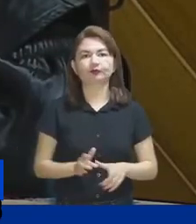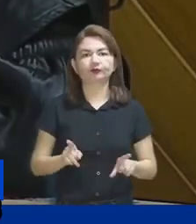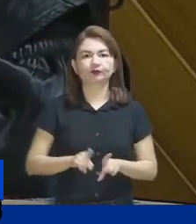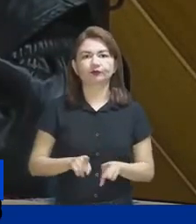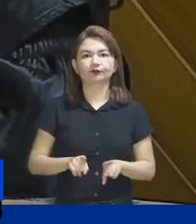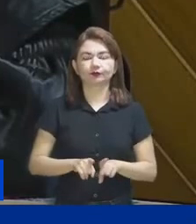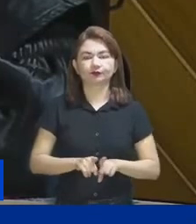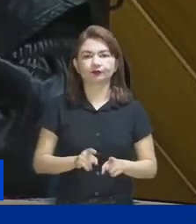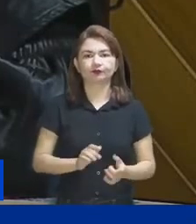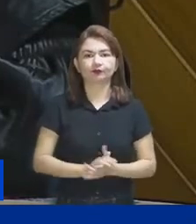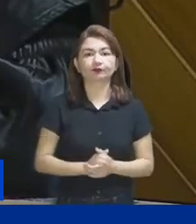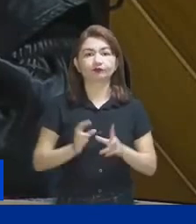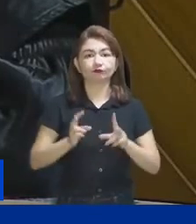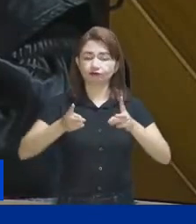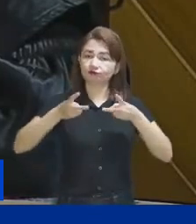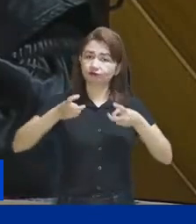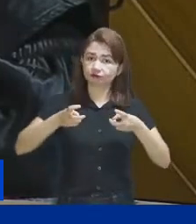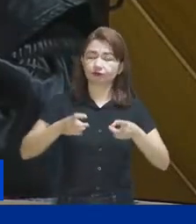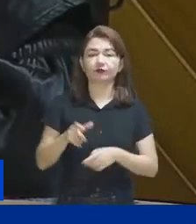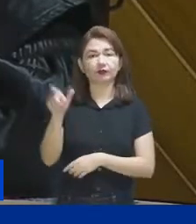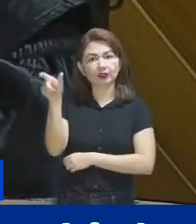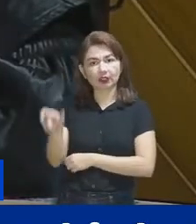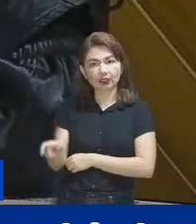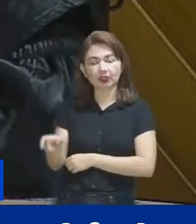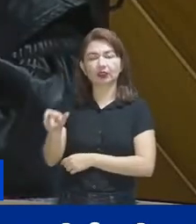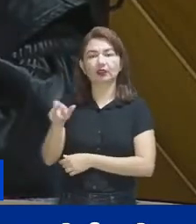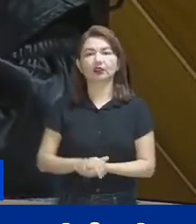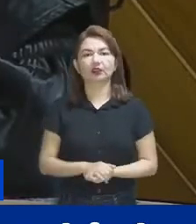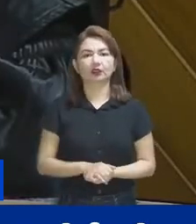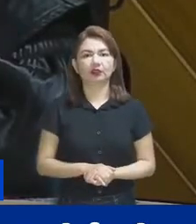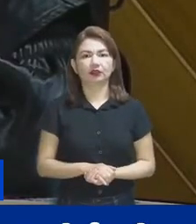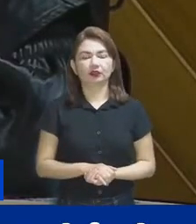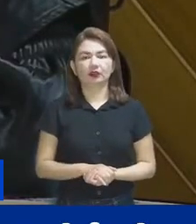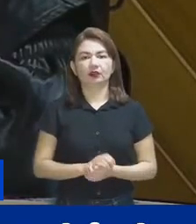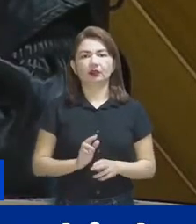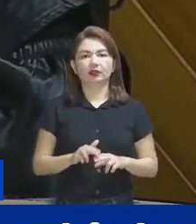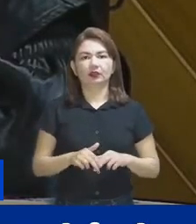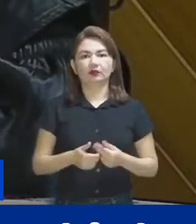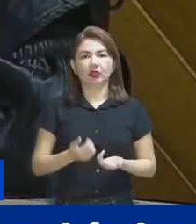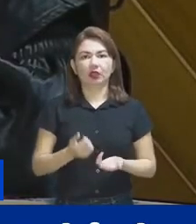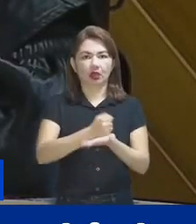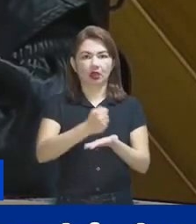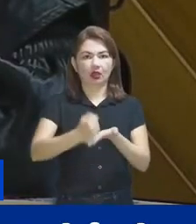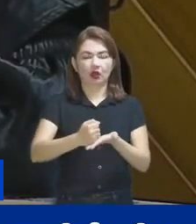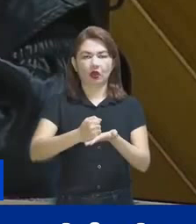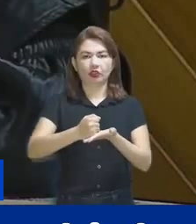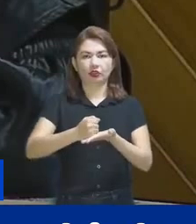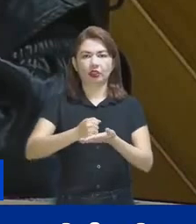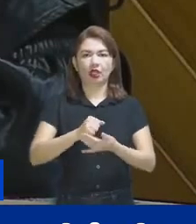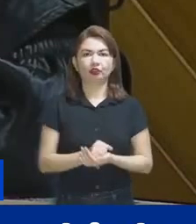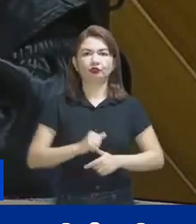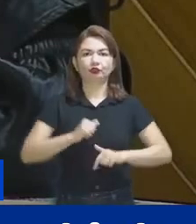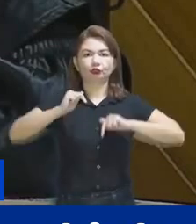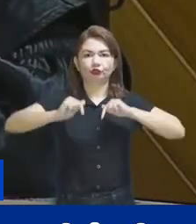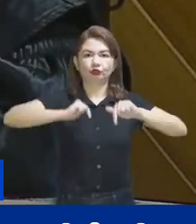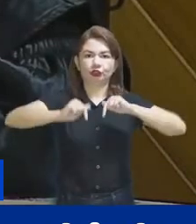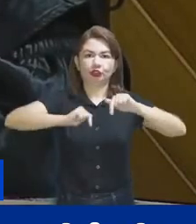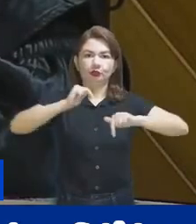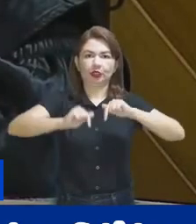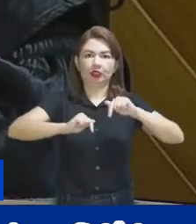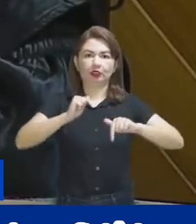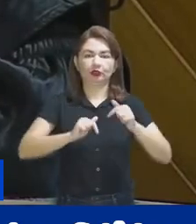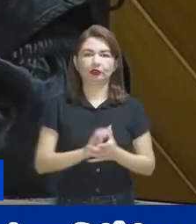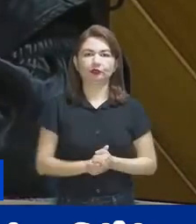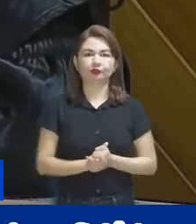candidata, reconheceu-se que por ela, por meio de contratos de prestação de serviço, nos quais havia